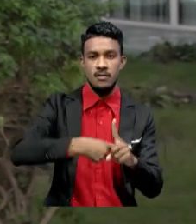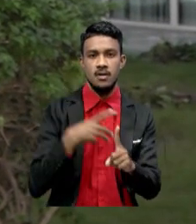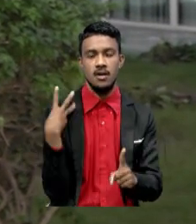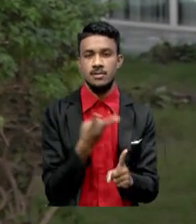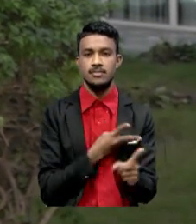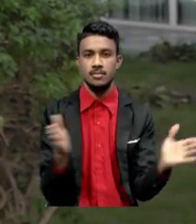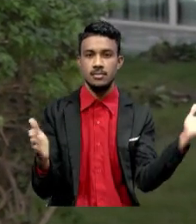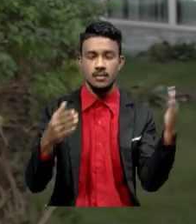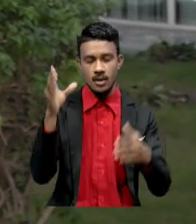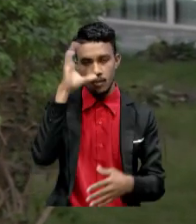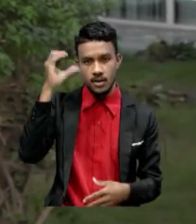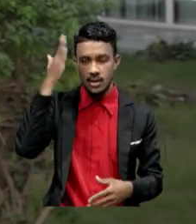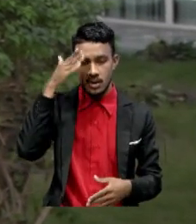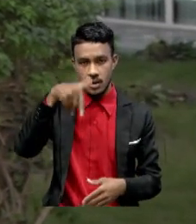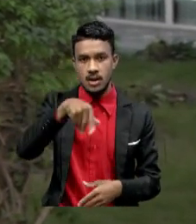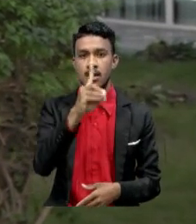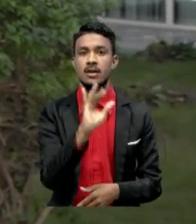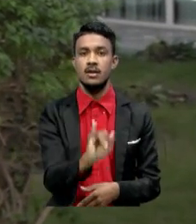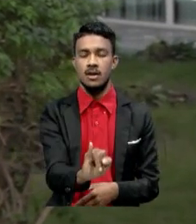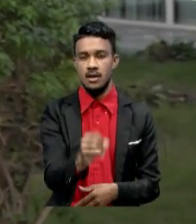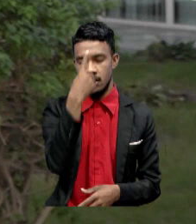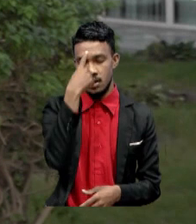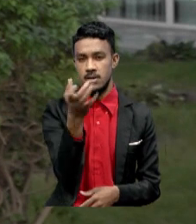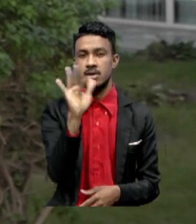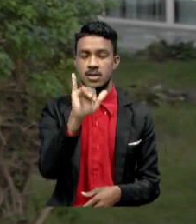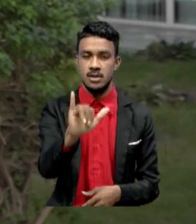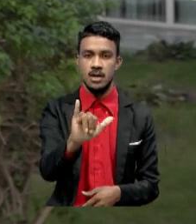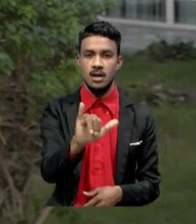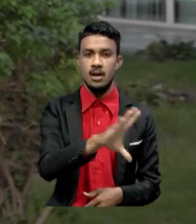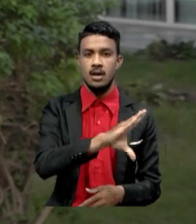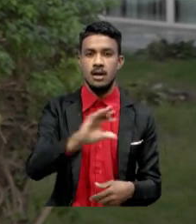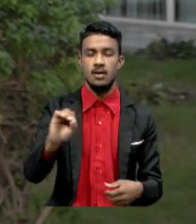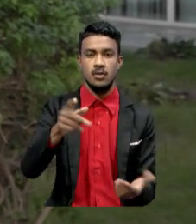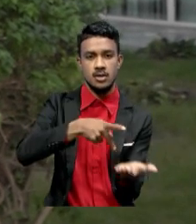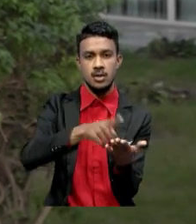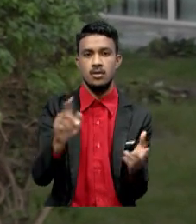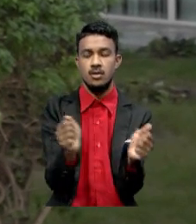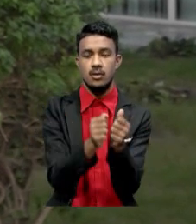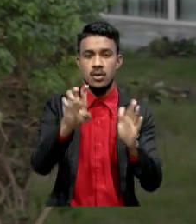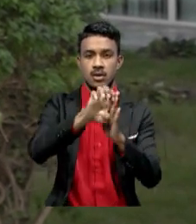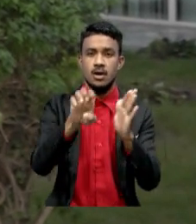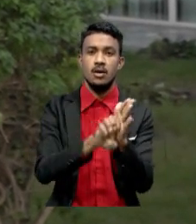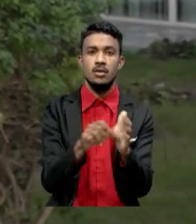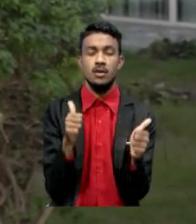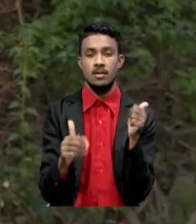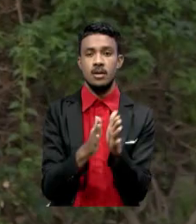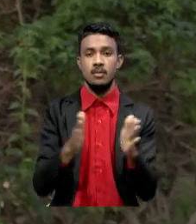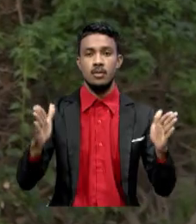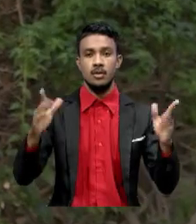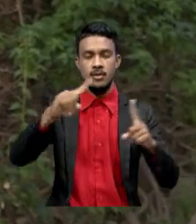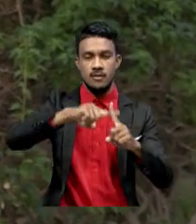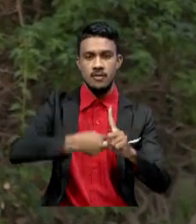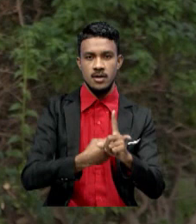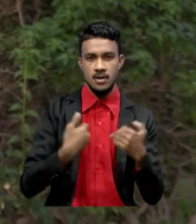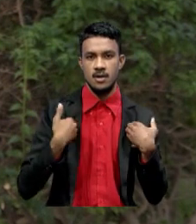di laran tamba sira alo arenda estado ia valor da renda ne bema ka bot kada fulan. Ia